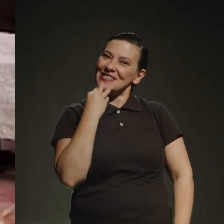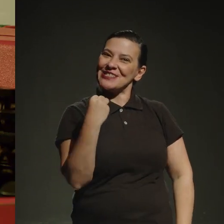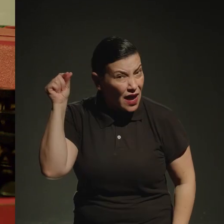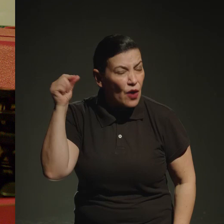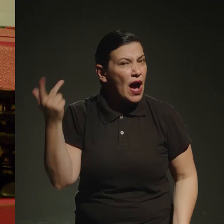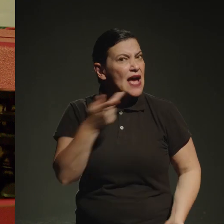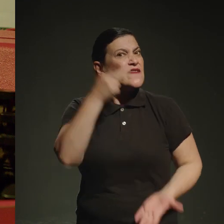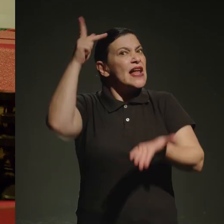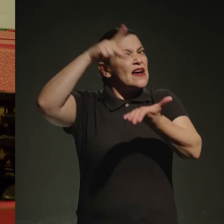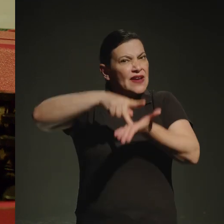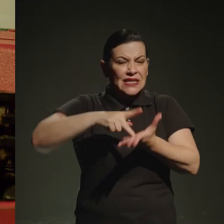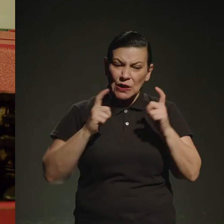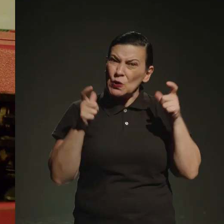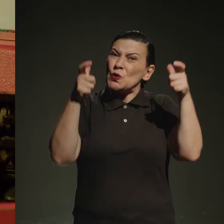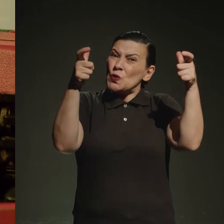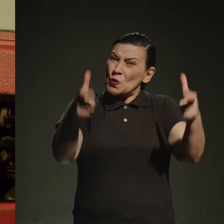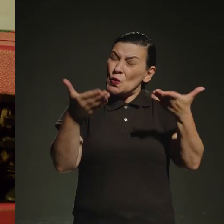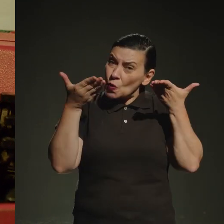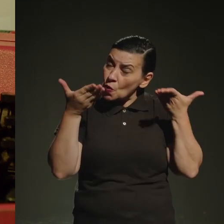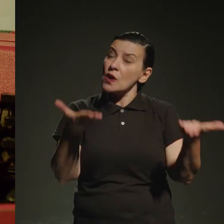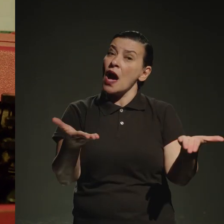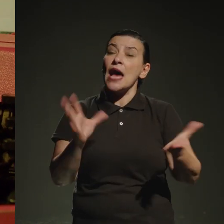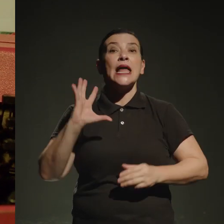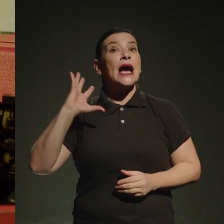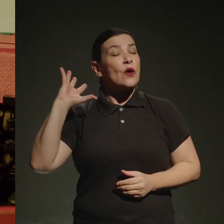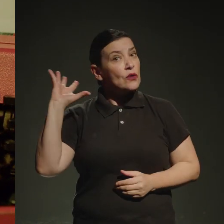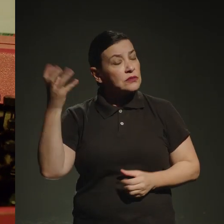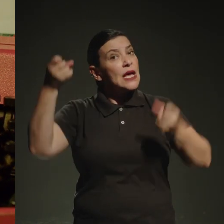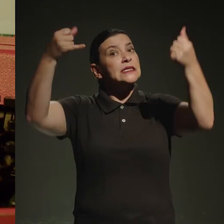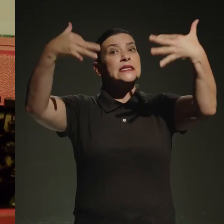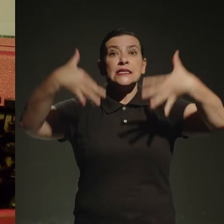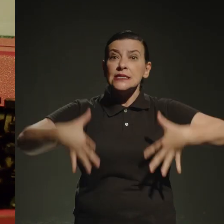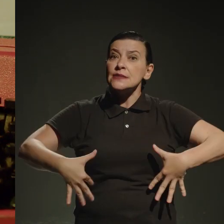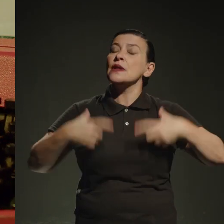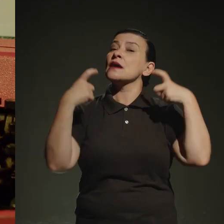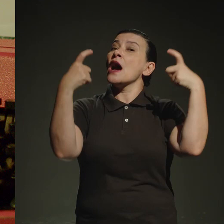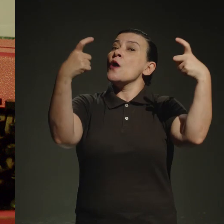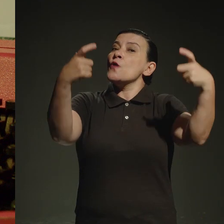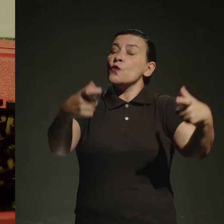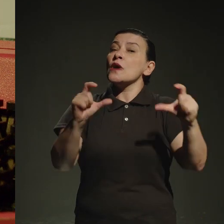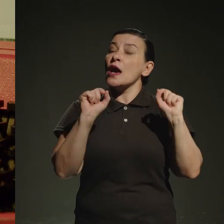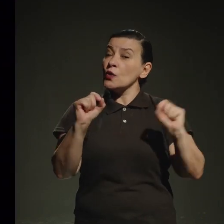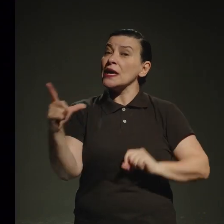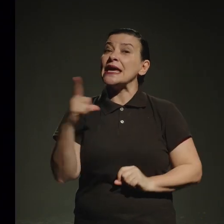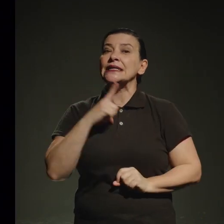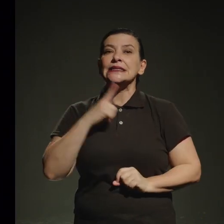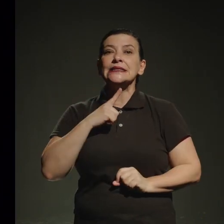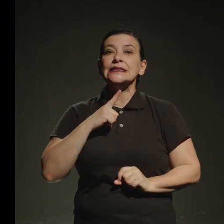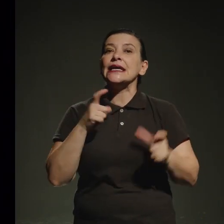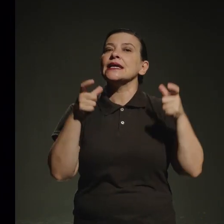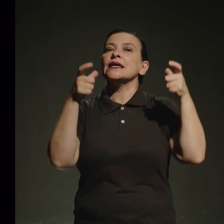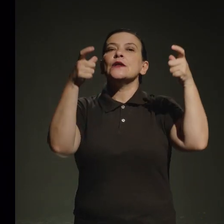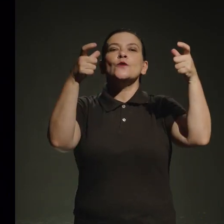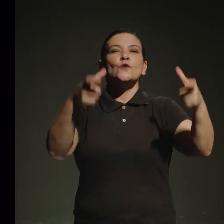Mancha. Pois convenhamos, se escreveu num lugar, isso obviamente indica que a referida mancha ocupava, ou